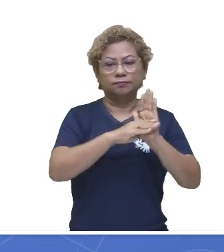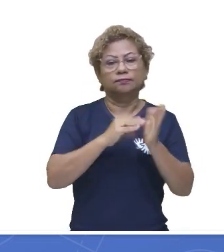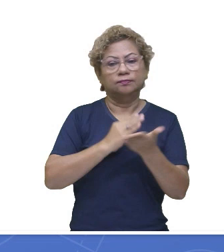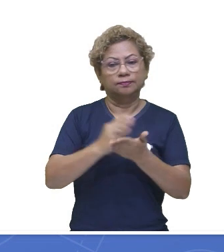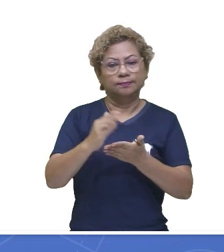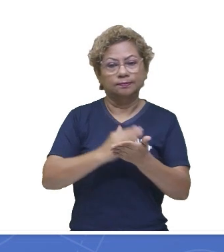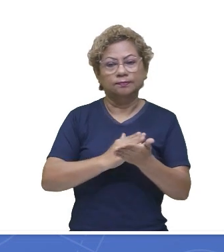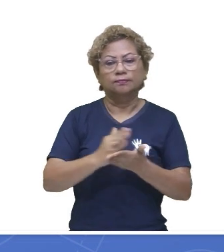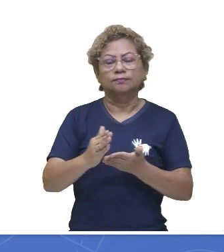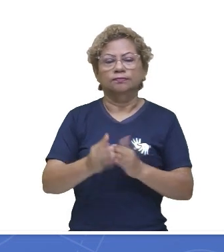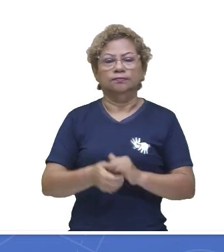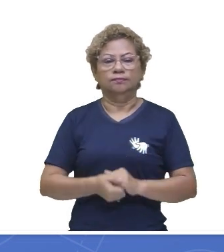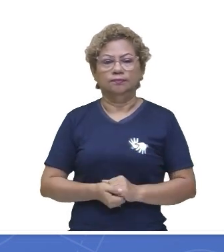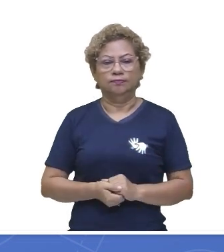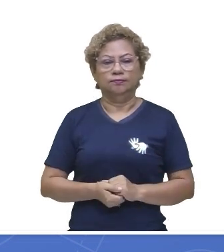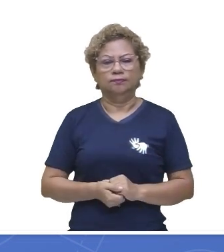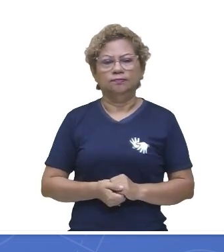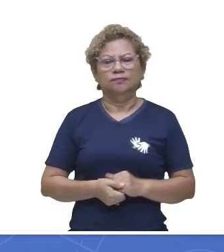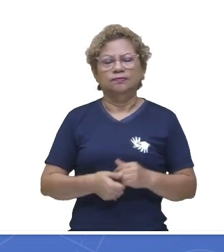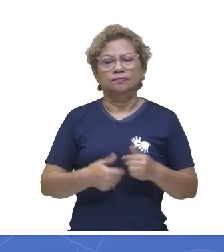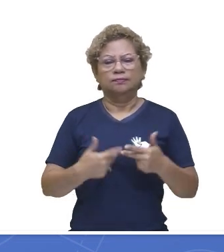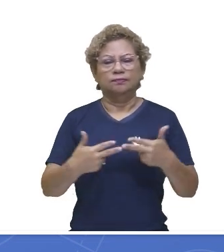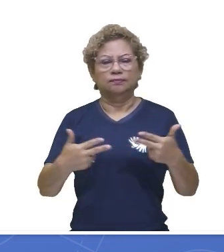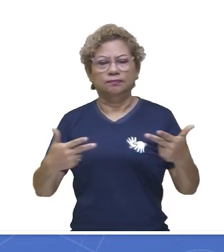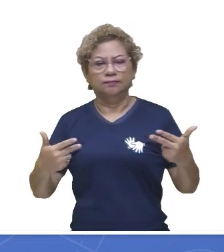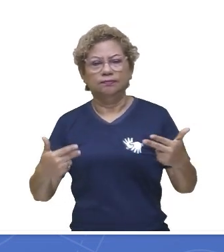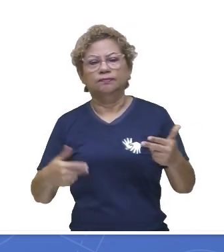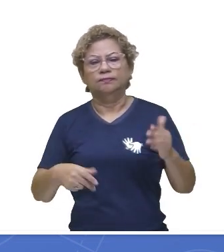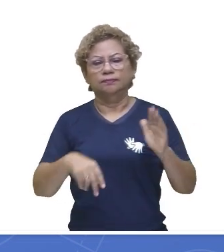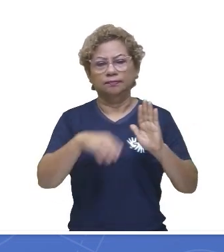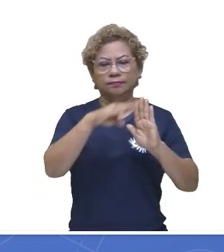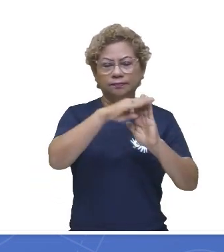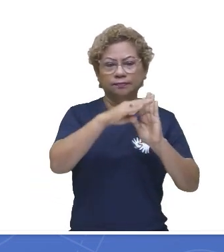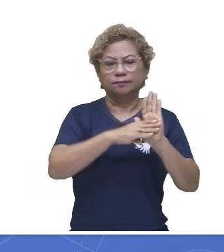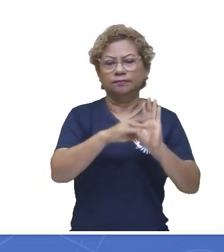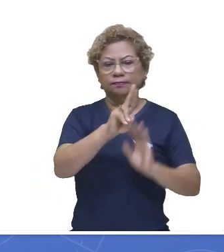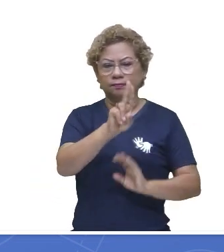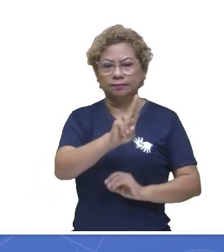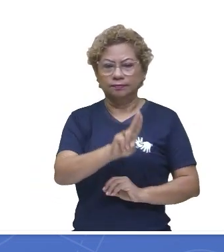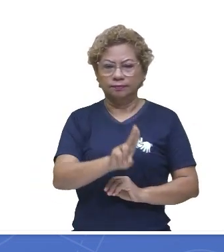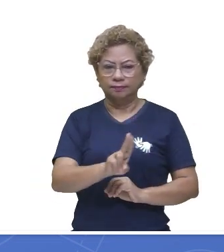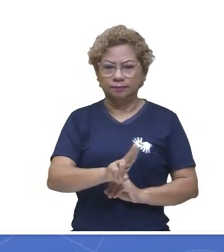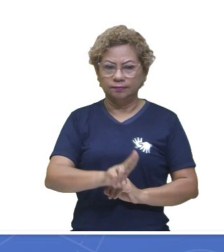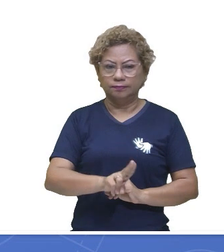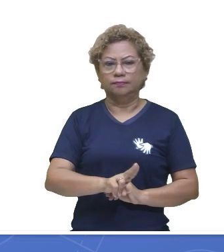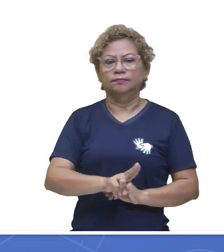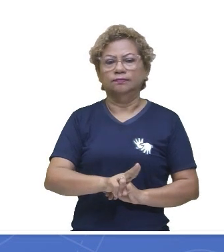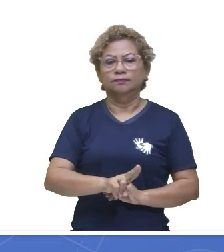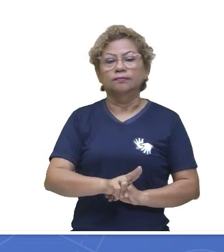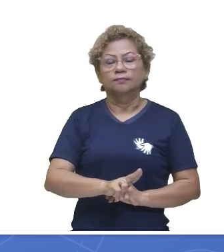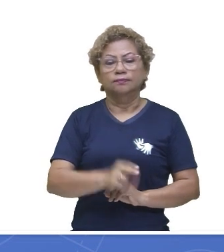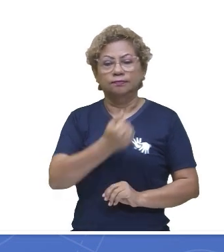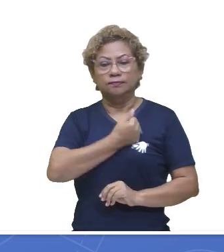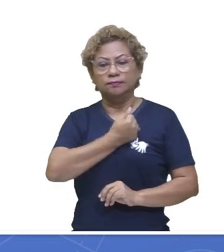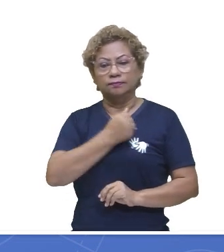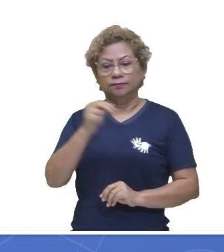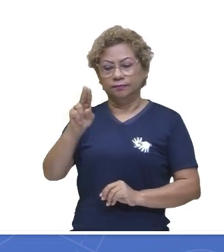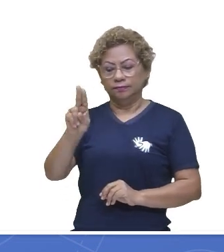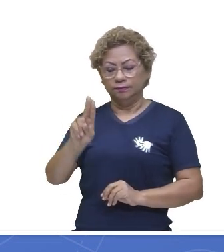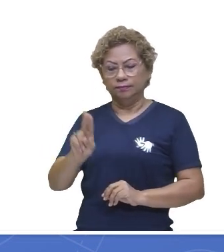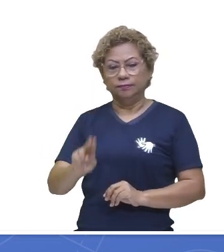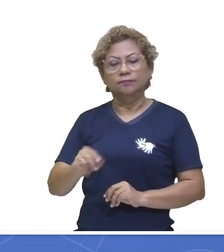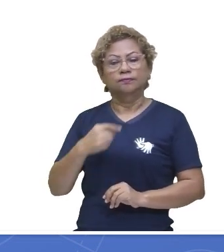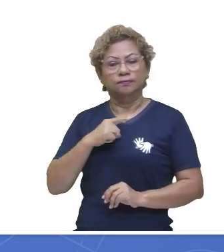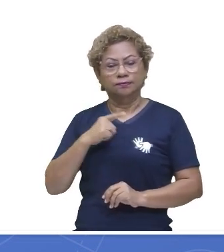algumas. Acetona, areia, água, cobre, etanol, ferro, ouro, prata e alumínio. Veja que os valores são